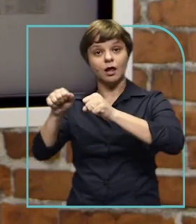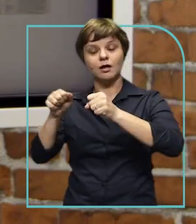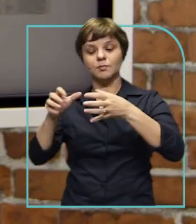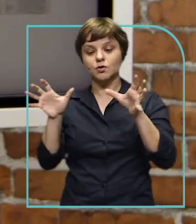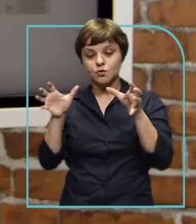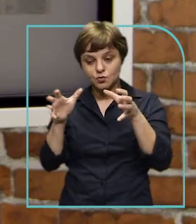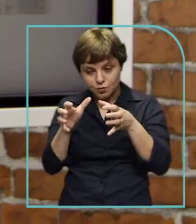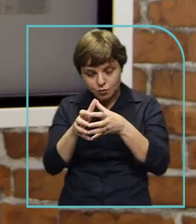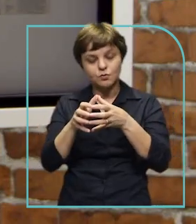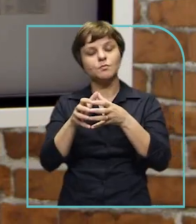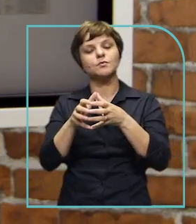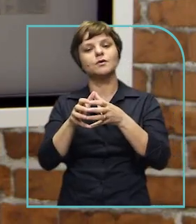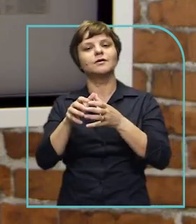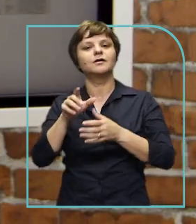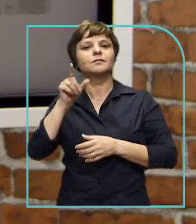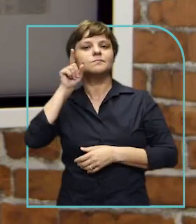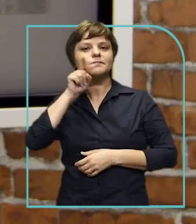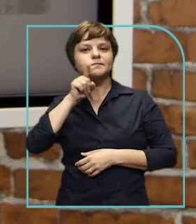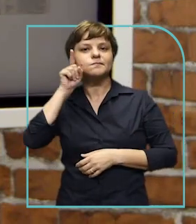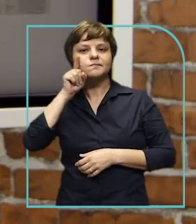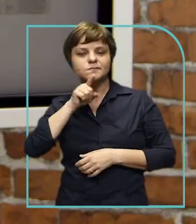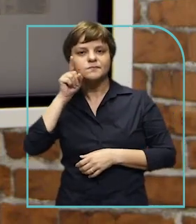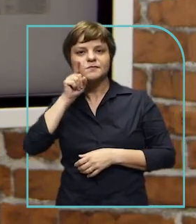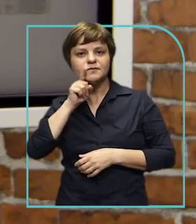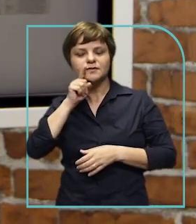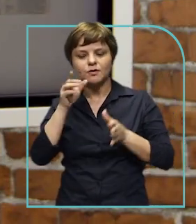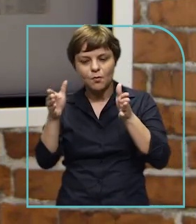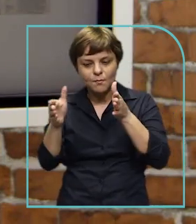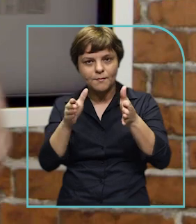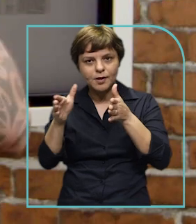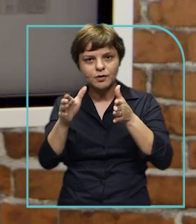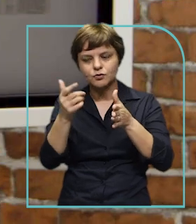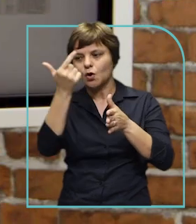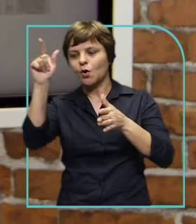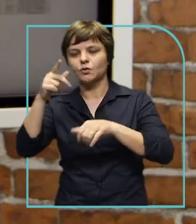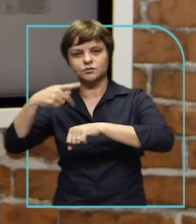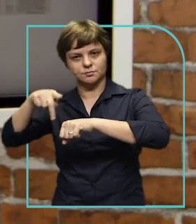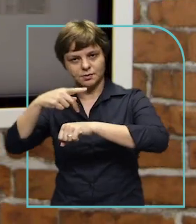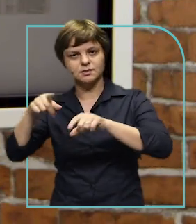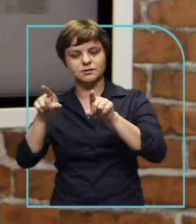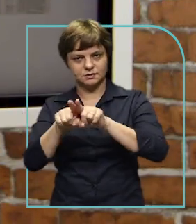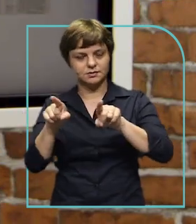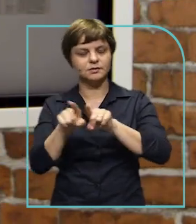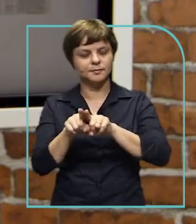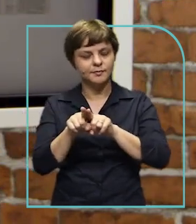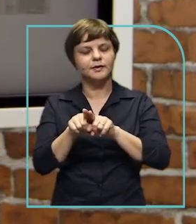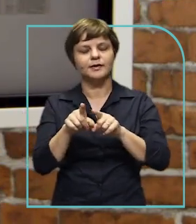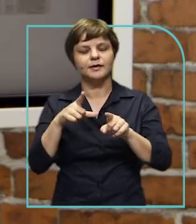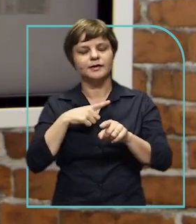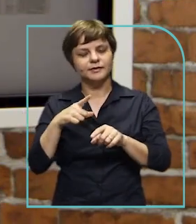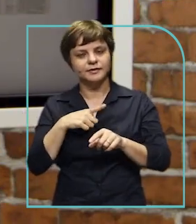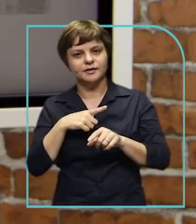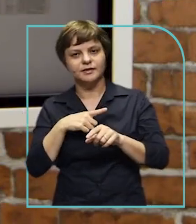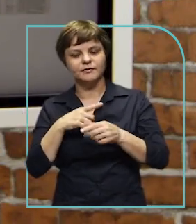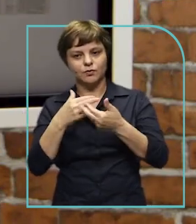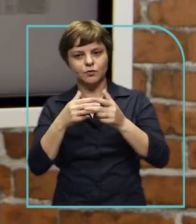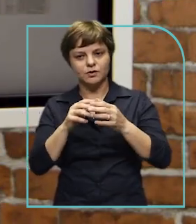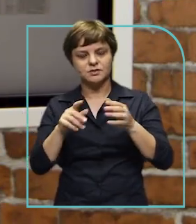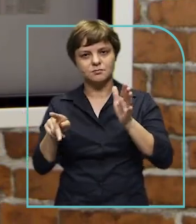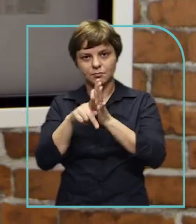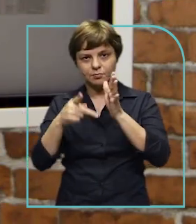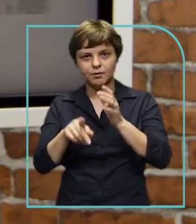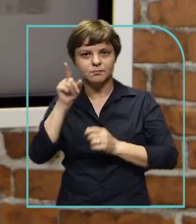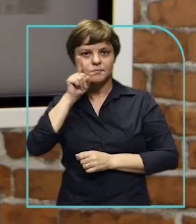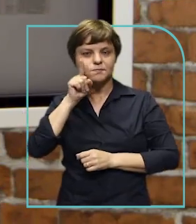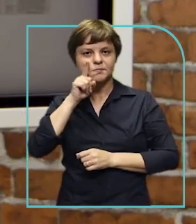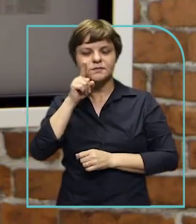invadido, o Afeganistão foi controlado pelos Estados Unidos em um período, outros países também foram, né, tiveram ações dos Estados